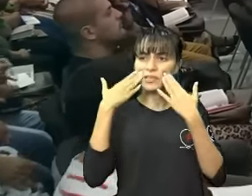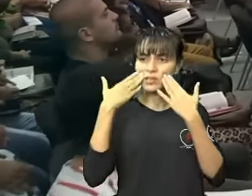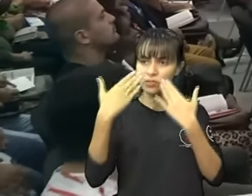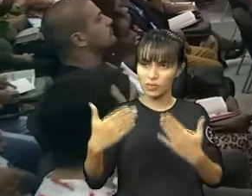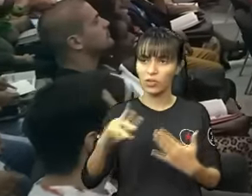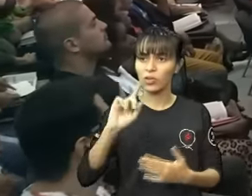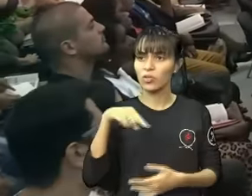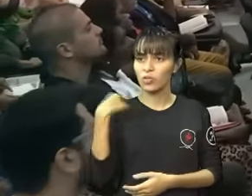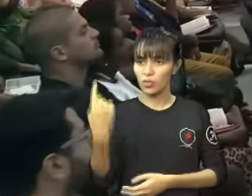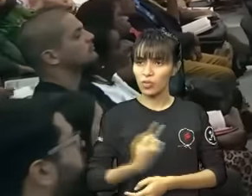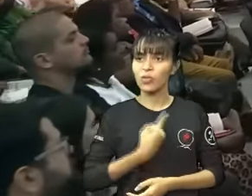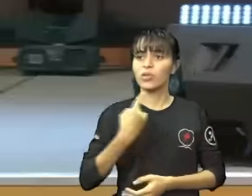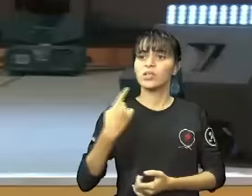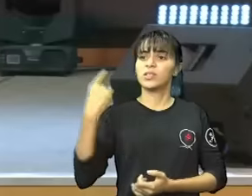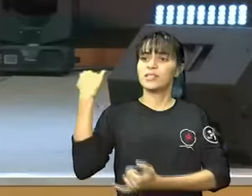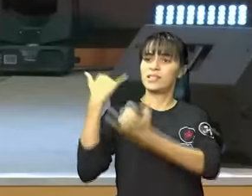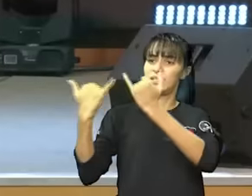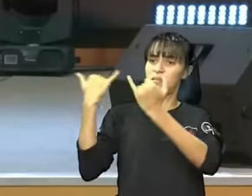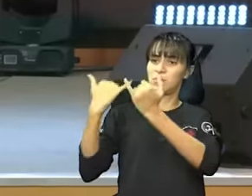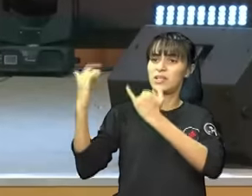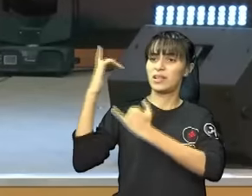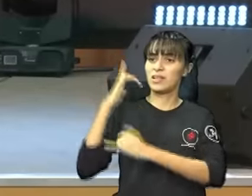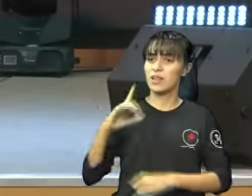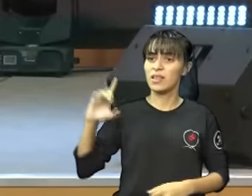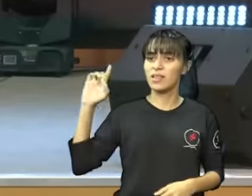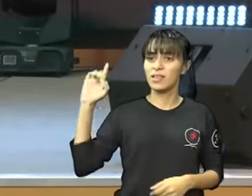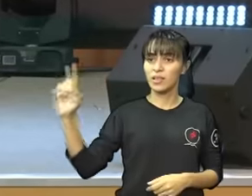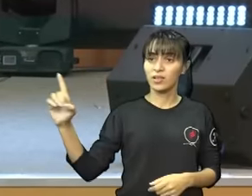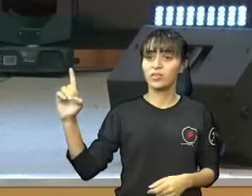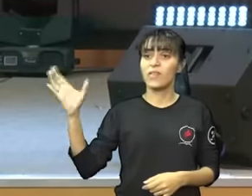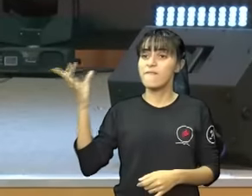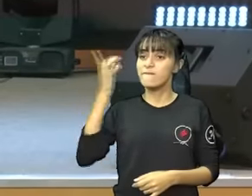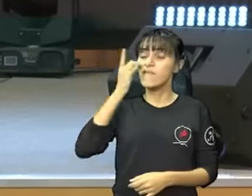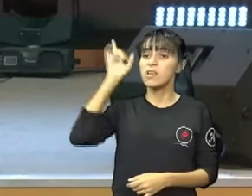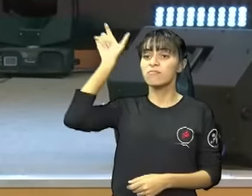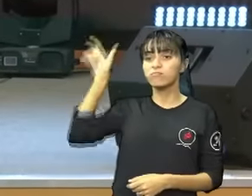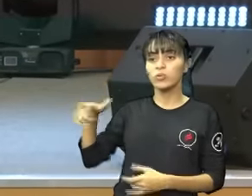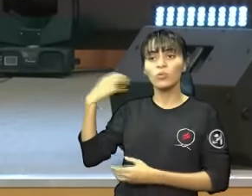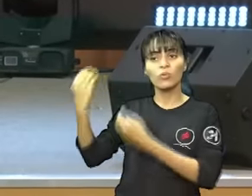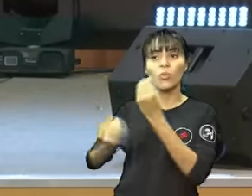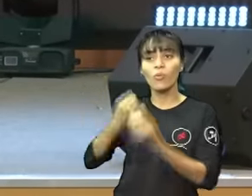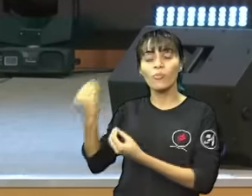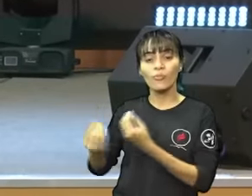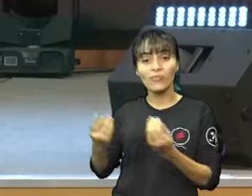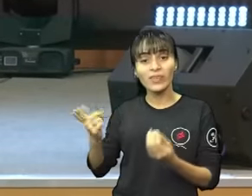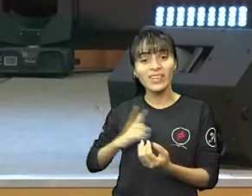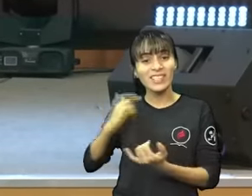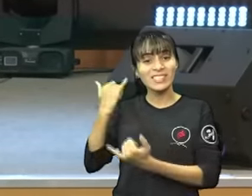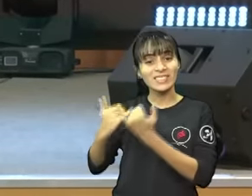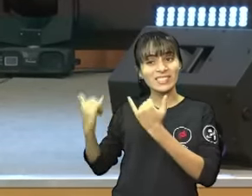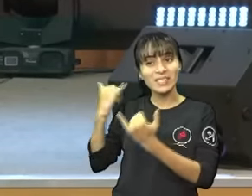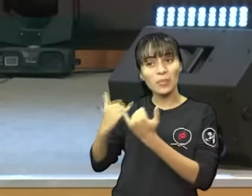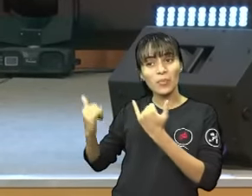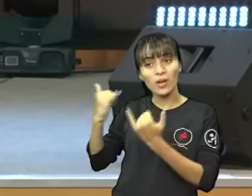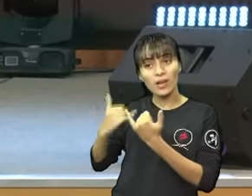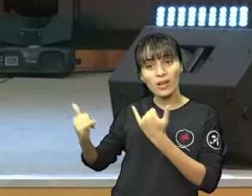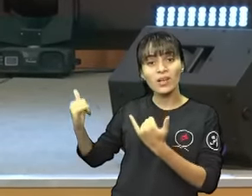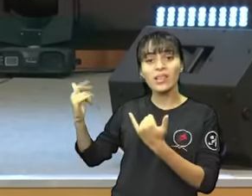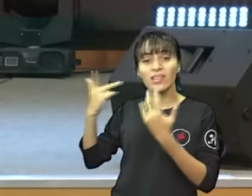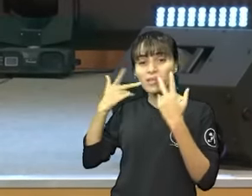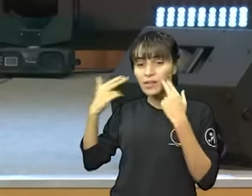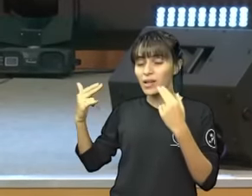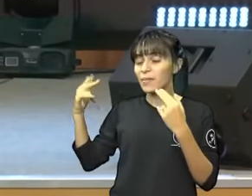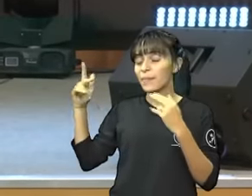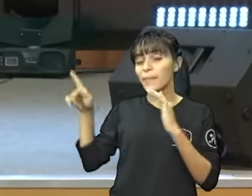nós vamos ser que semelhantes a ele e nós vamos ver como ele é você vai ter uma semelhança da natureza